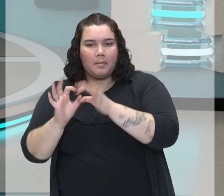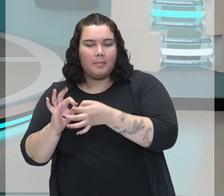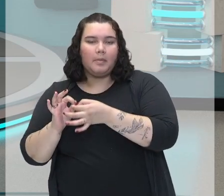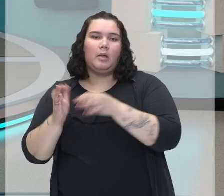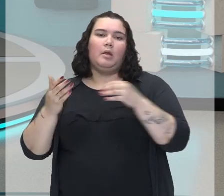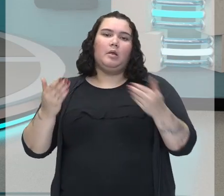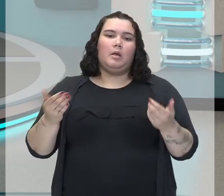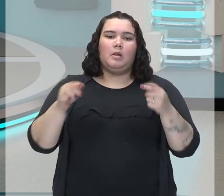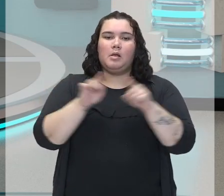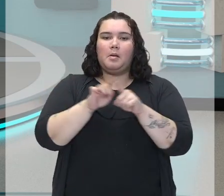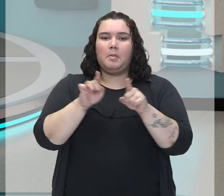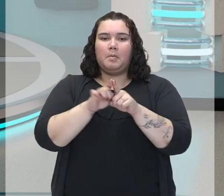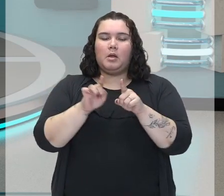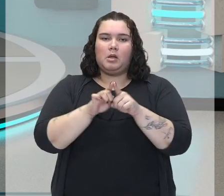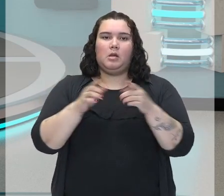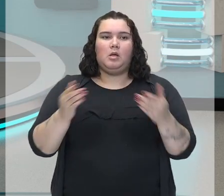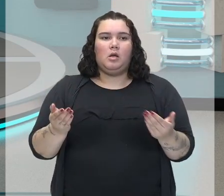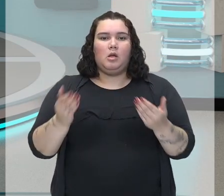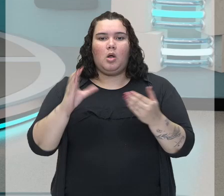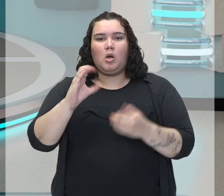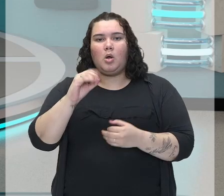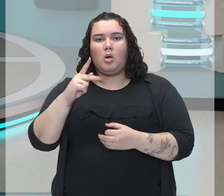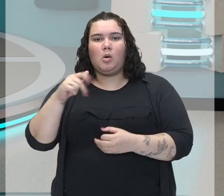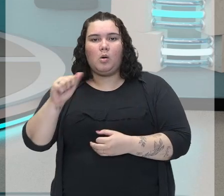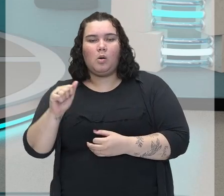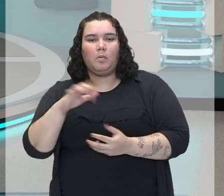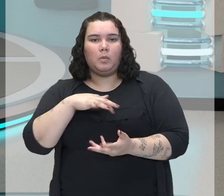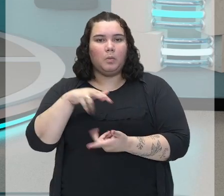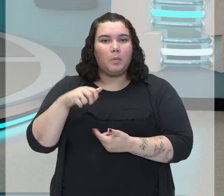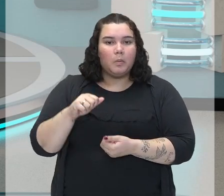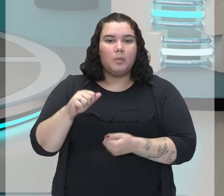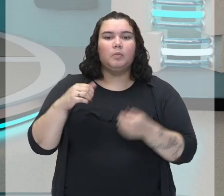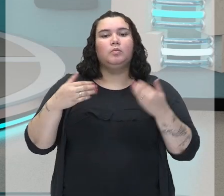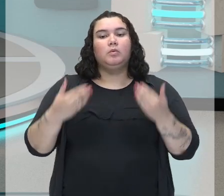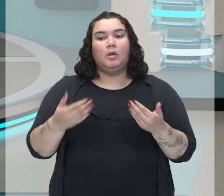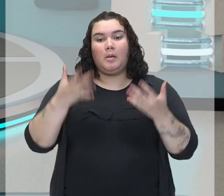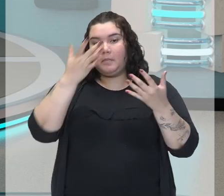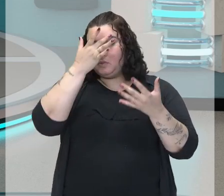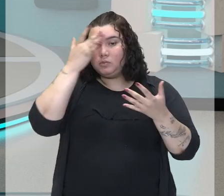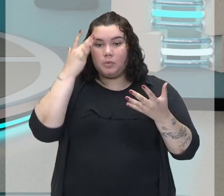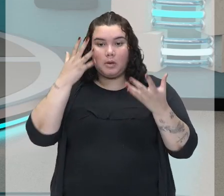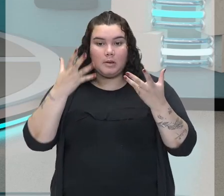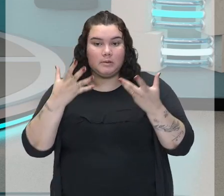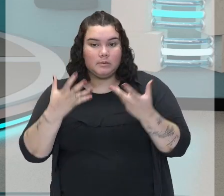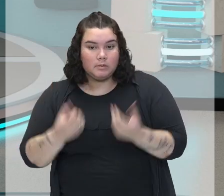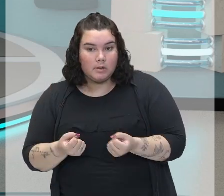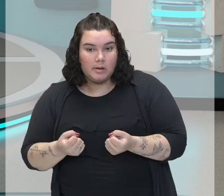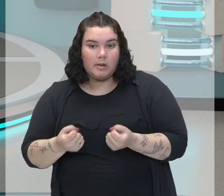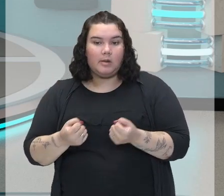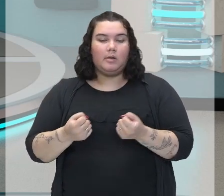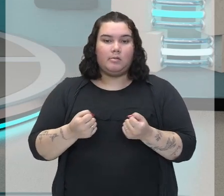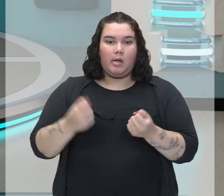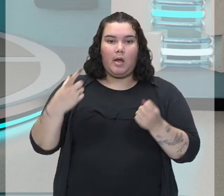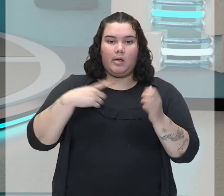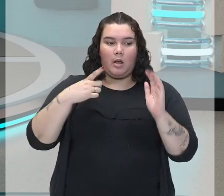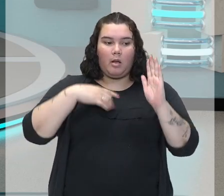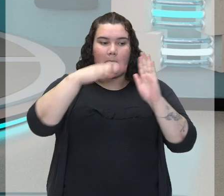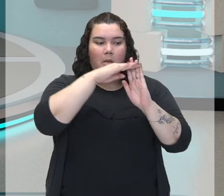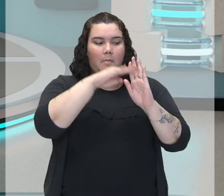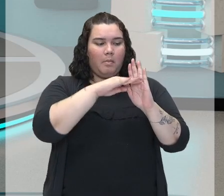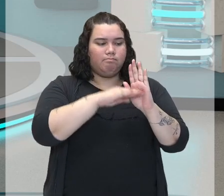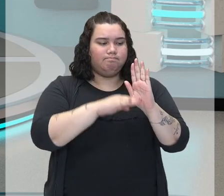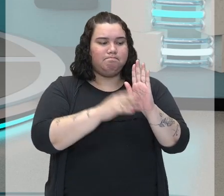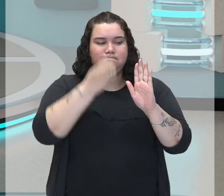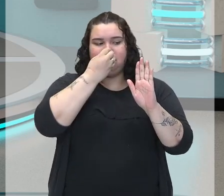quem aceita o desafio de sediar um evento desse e cumpre, né, com o evento,